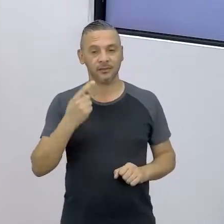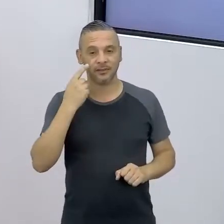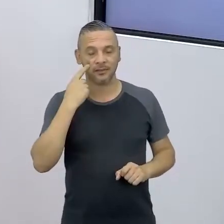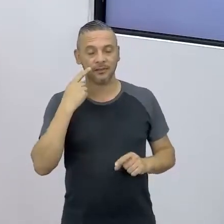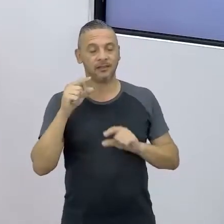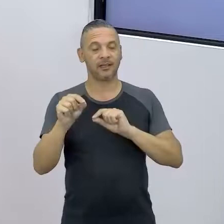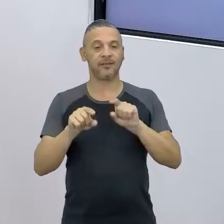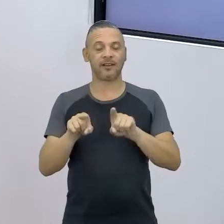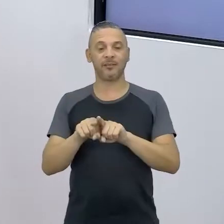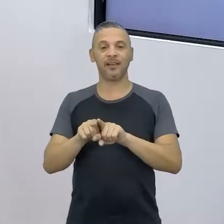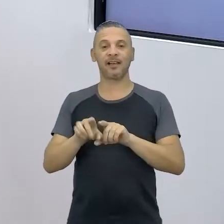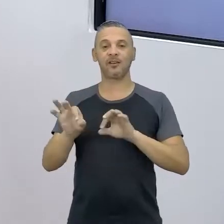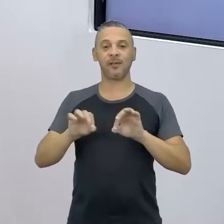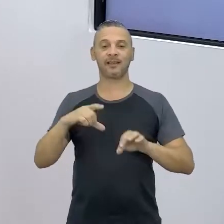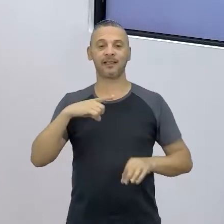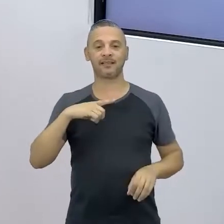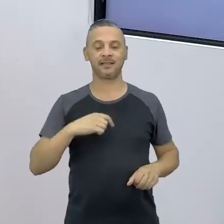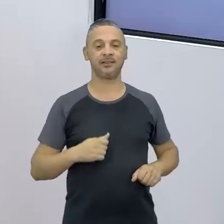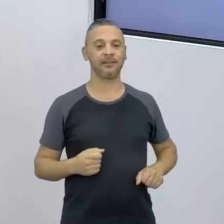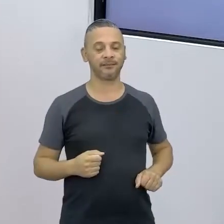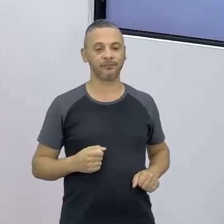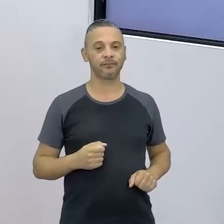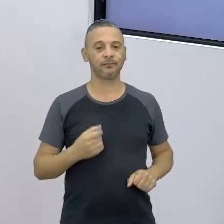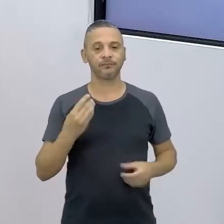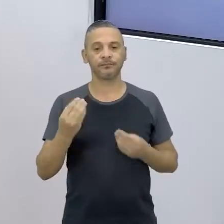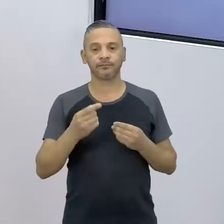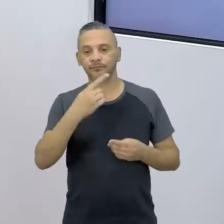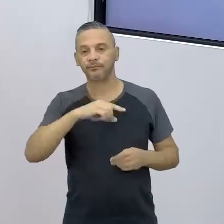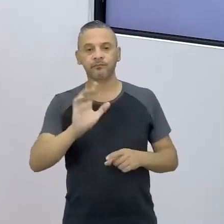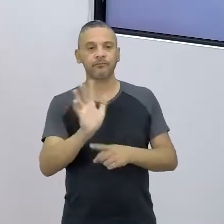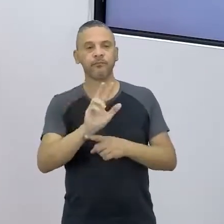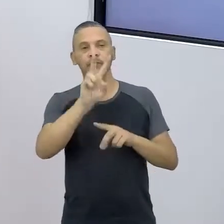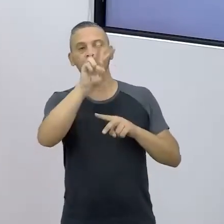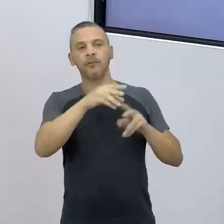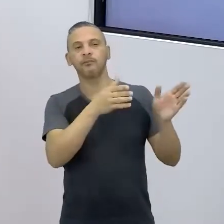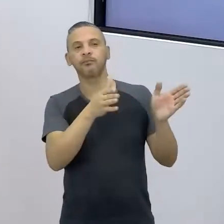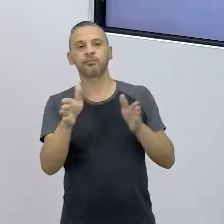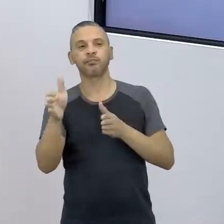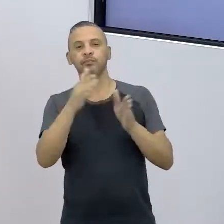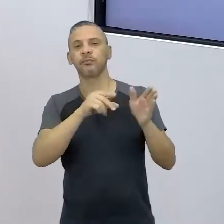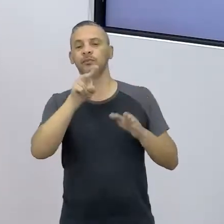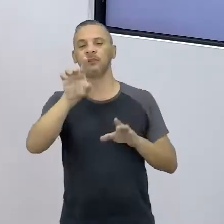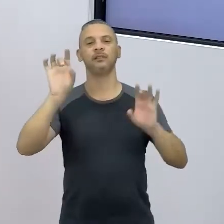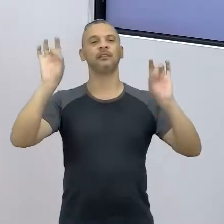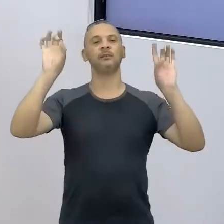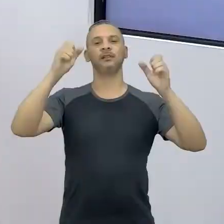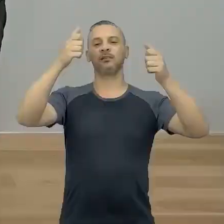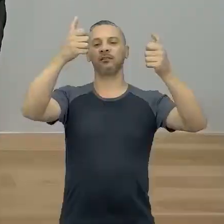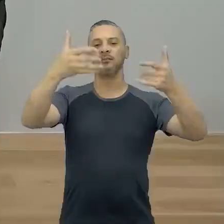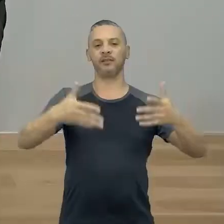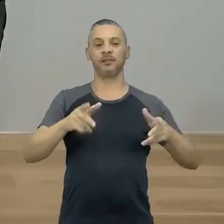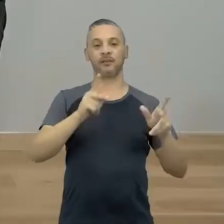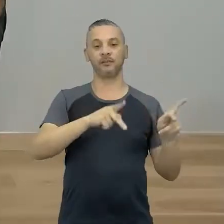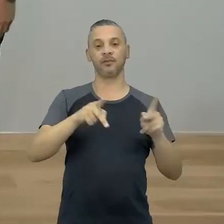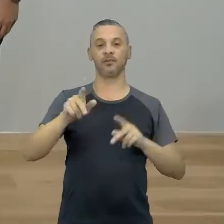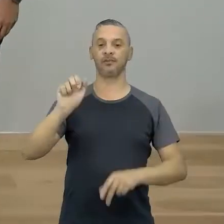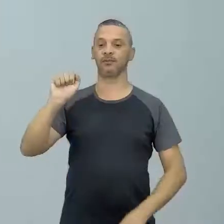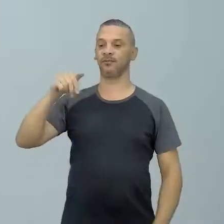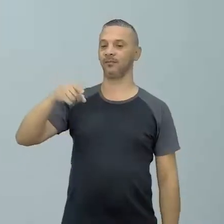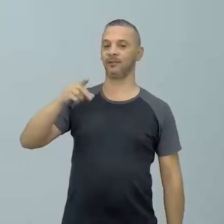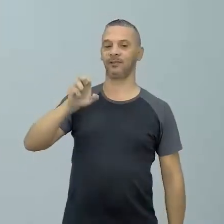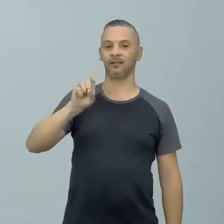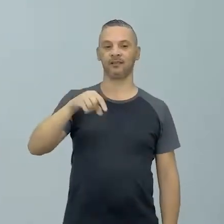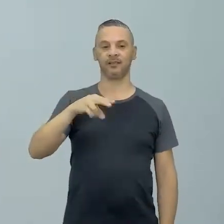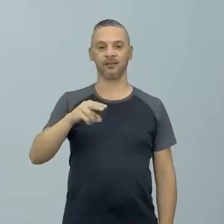especial, eu trouxe um convidado também muito especial para assistir a mostra de vocês e para comentar. Professor Anderson Félix.